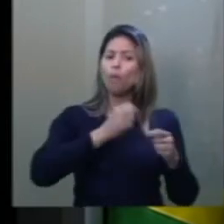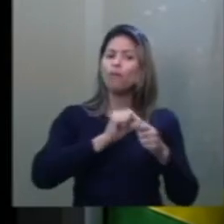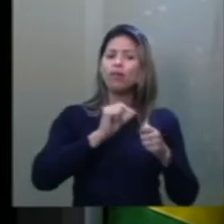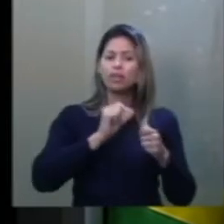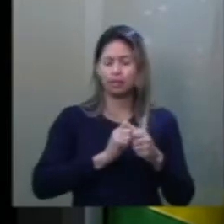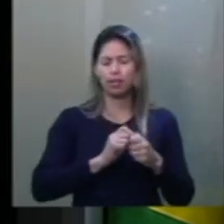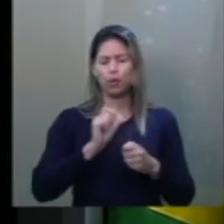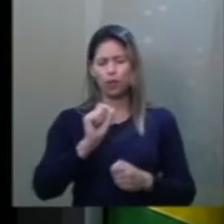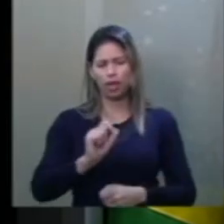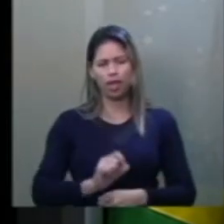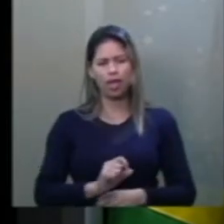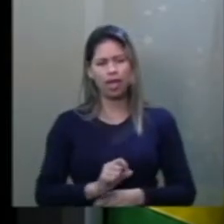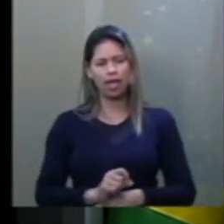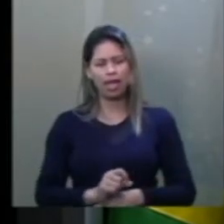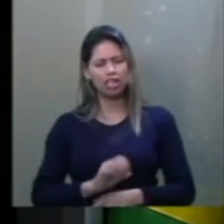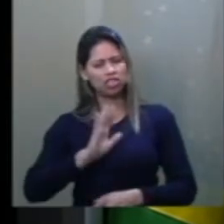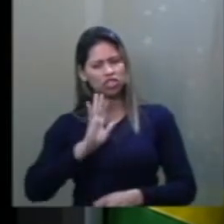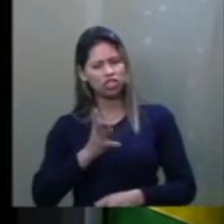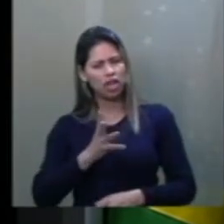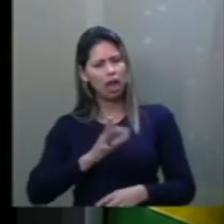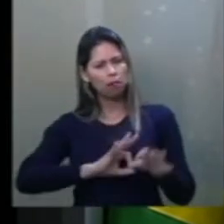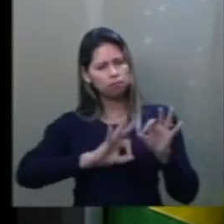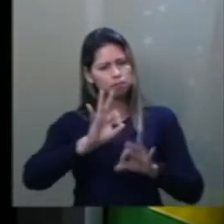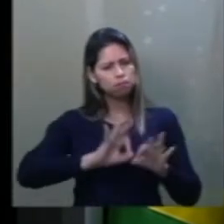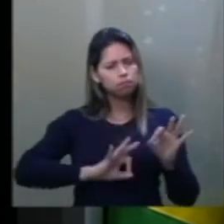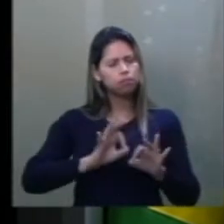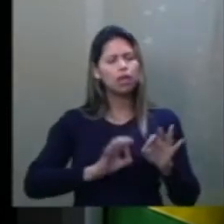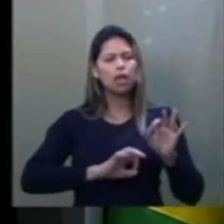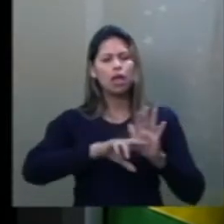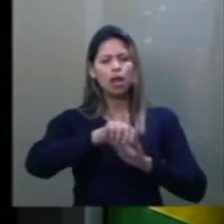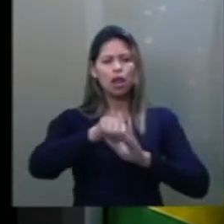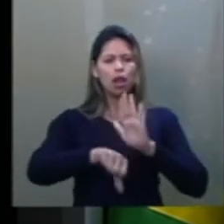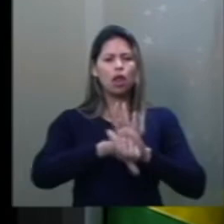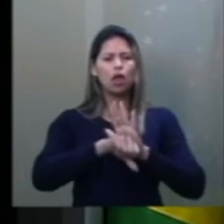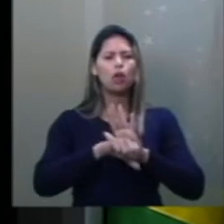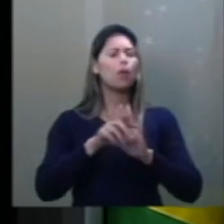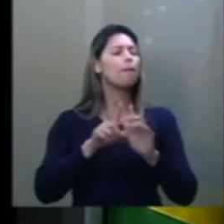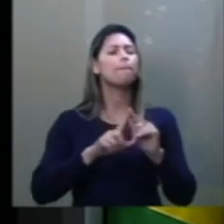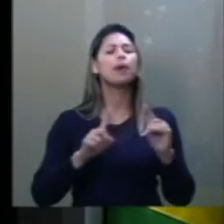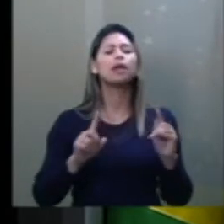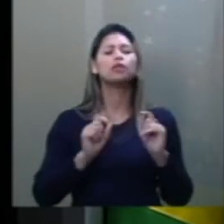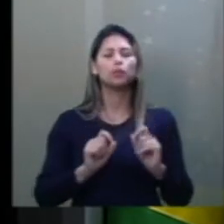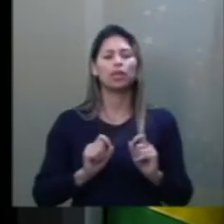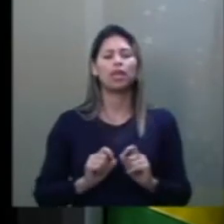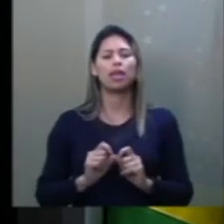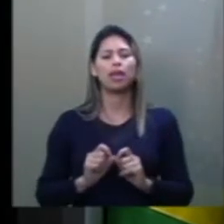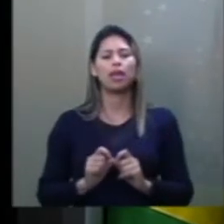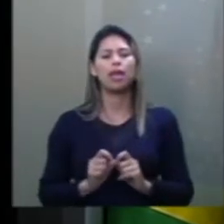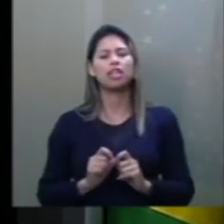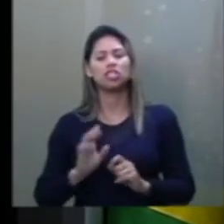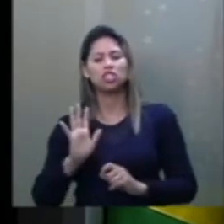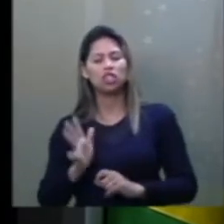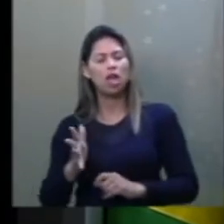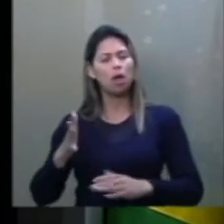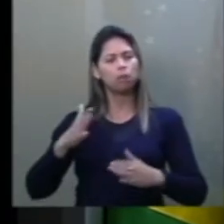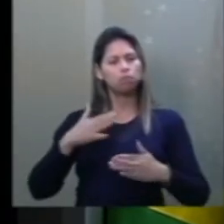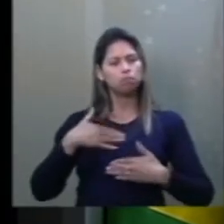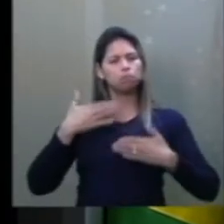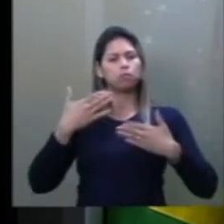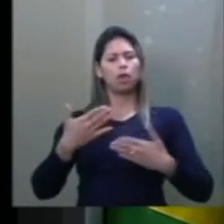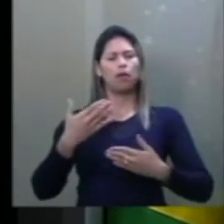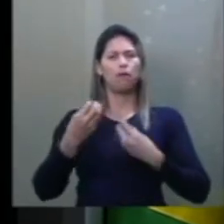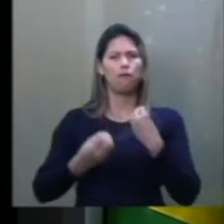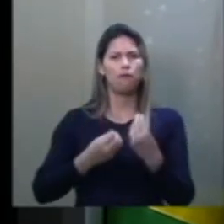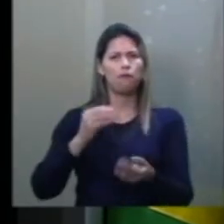ficção, mera ficção. Ocorre que, atônitas pela demonstração de força e falta